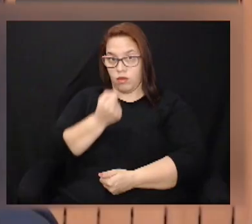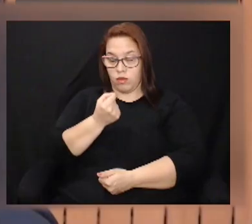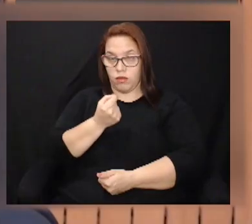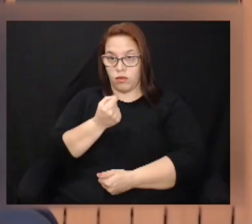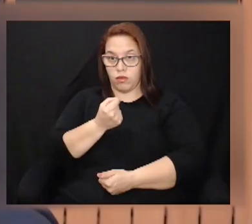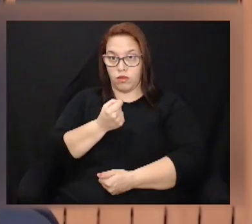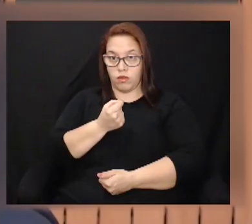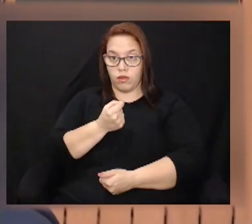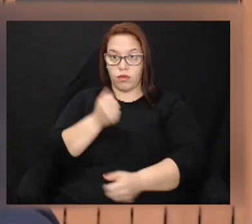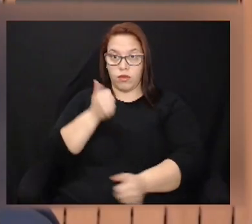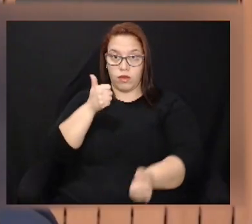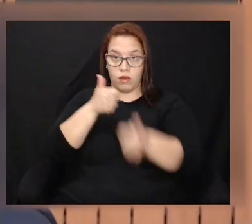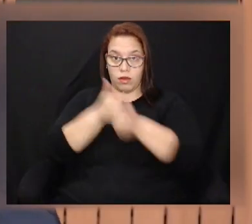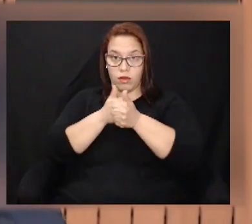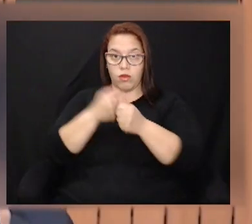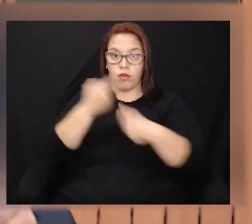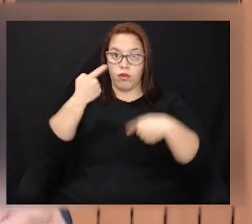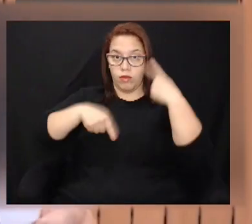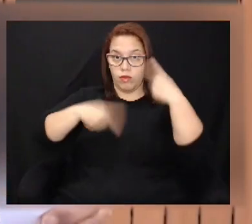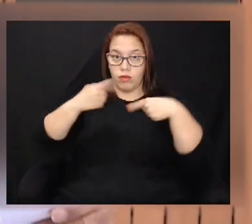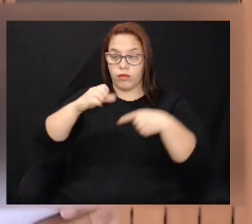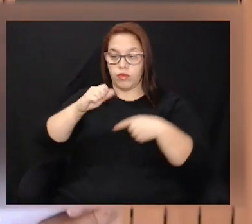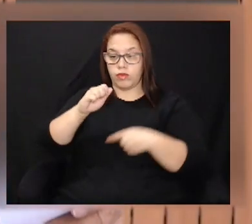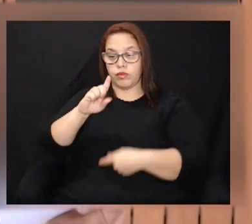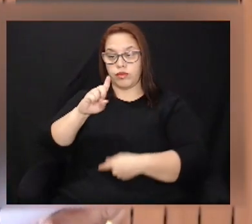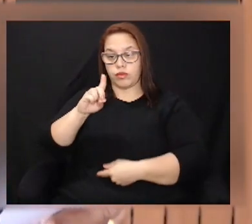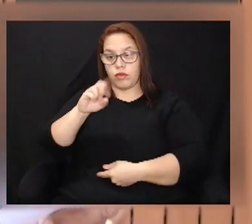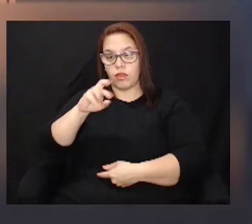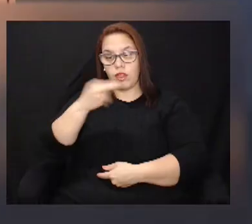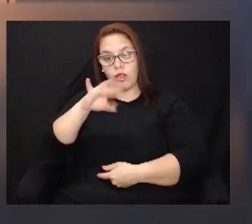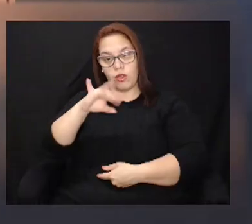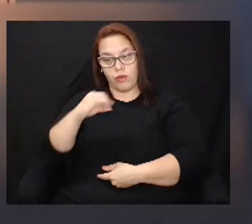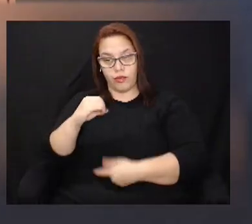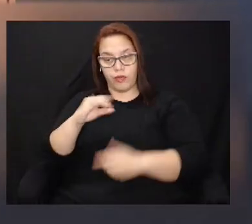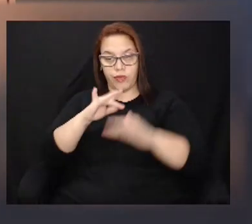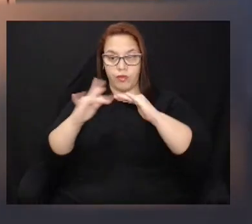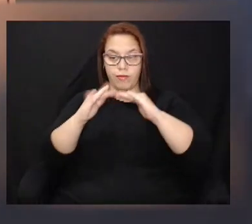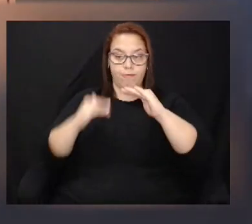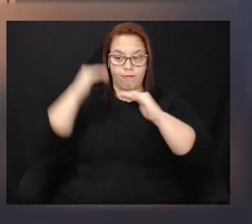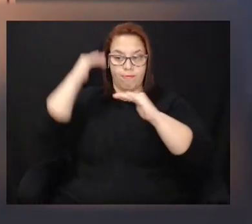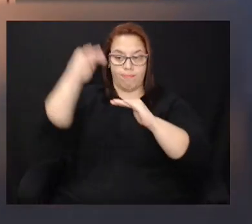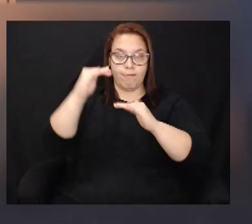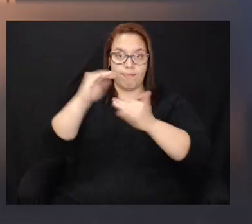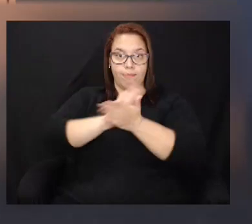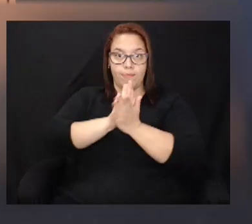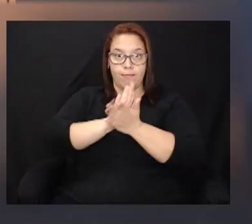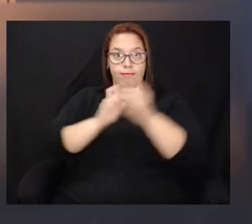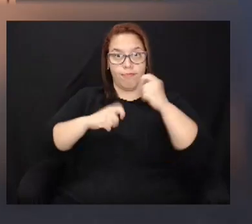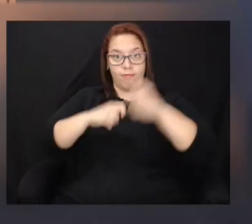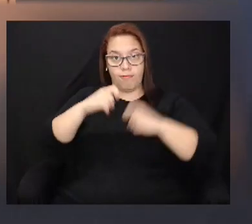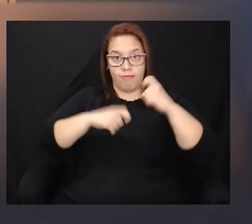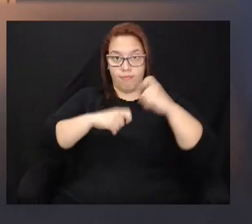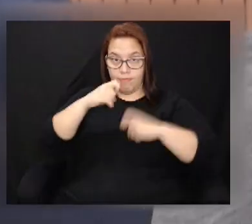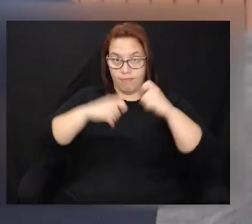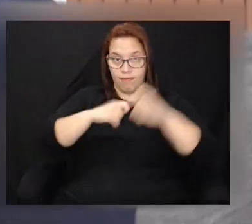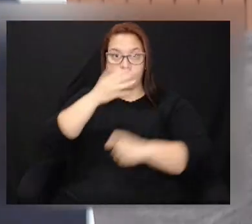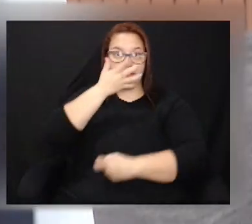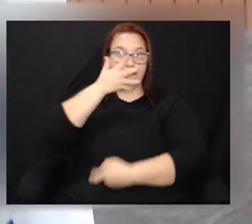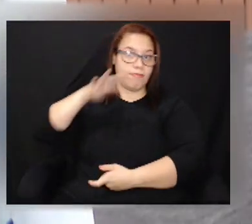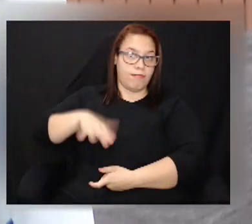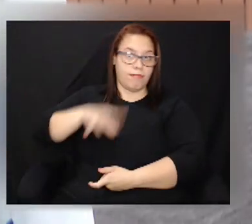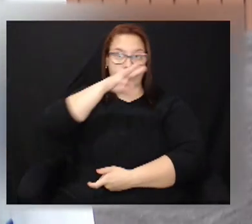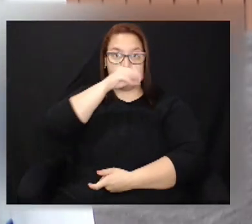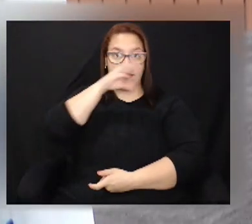encontro debateu a adultização das redes sociais e seus efeitos na exploração sexual de crianças e adolescentes. Eu